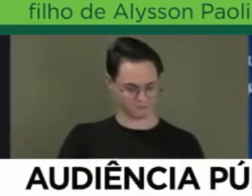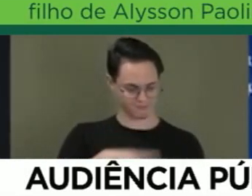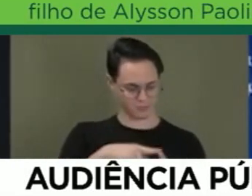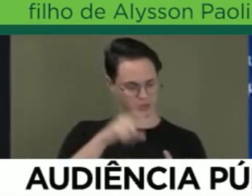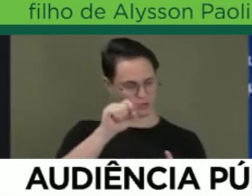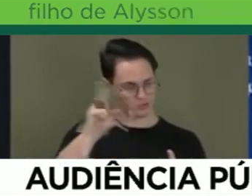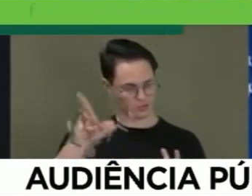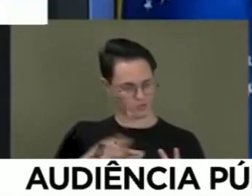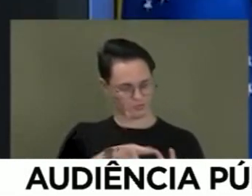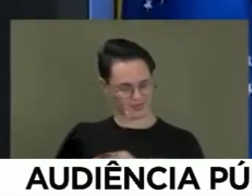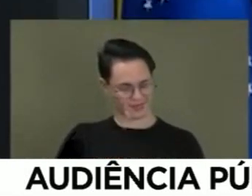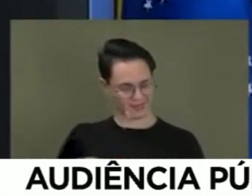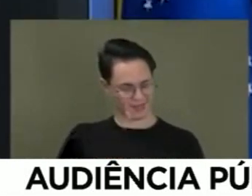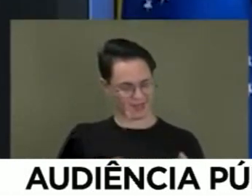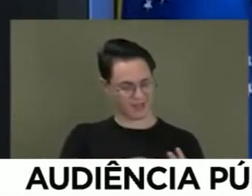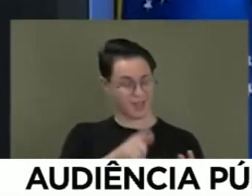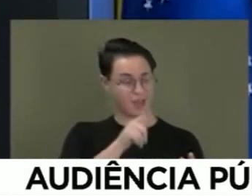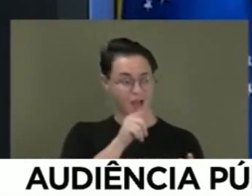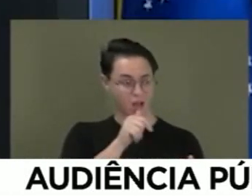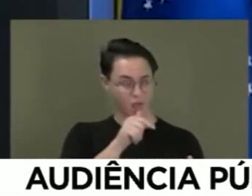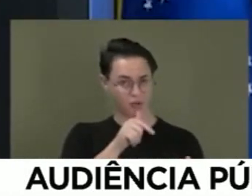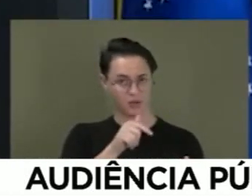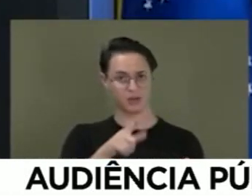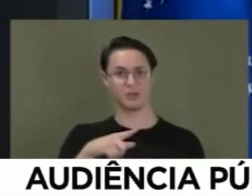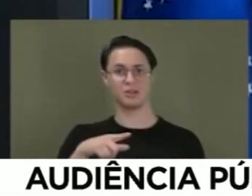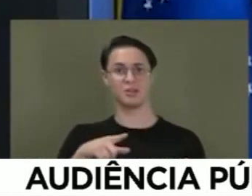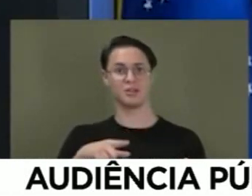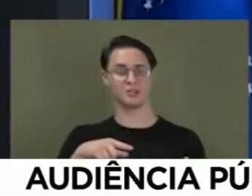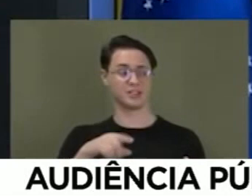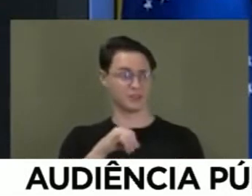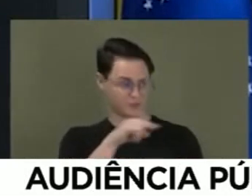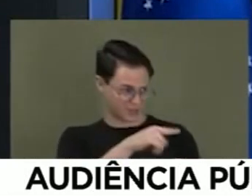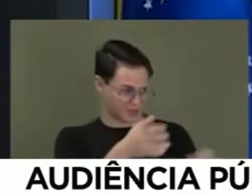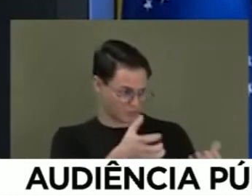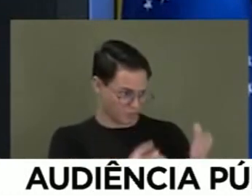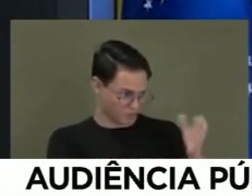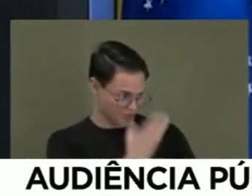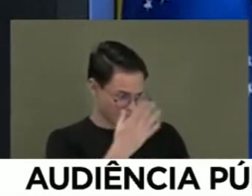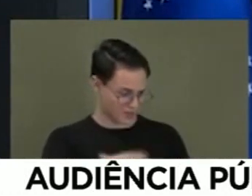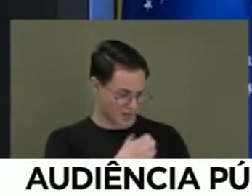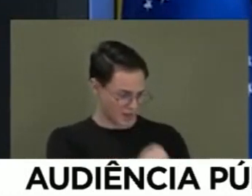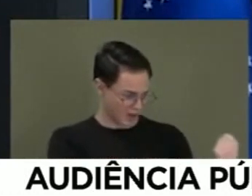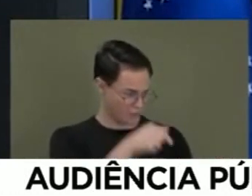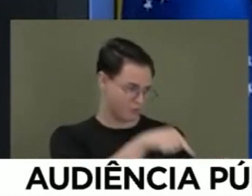terra e água. Se só conseguir produzir automóvel com isso, o senhor me fala que eu me rendo aos seus argumentos.